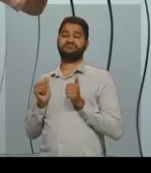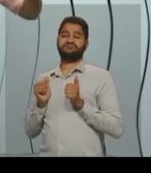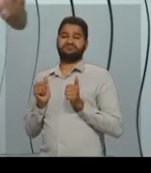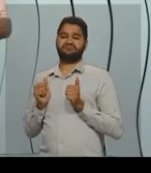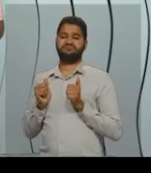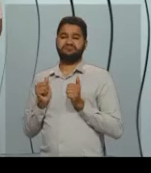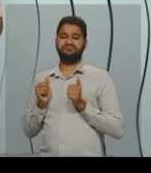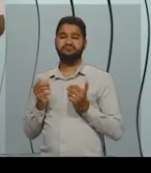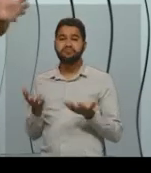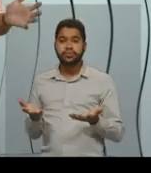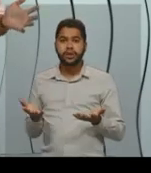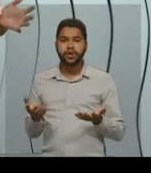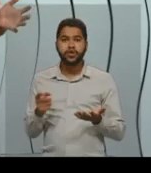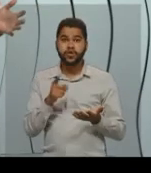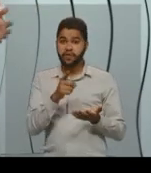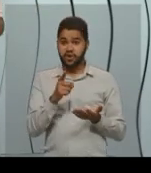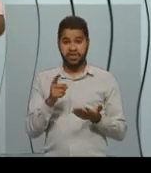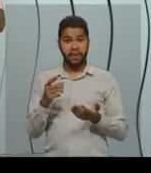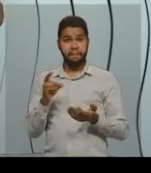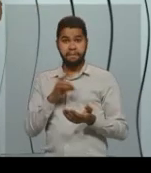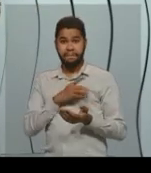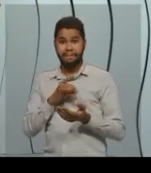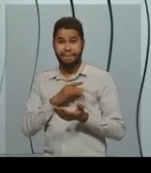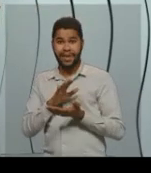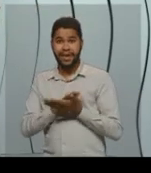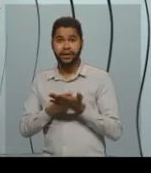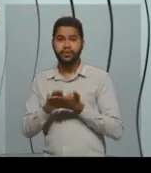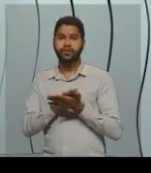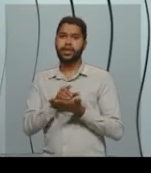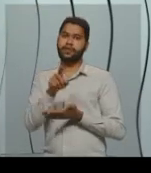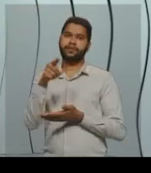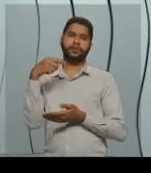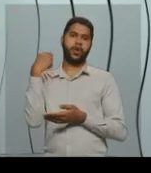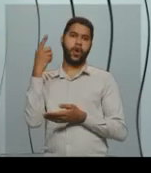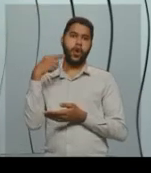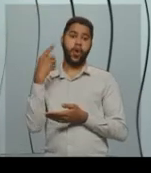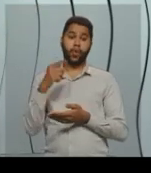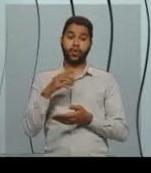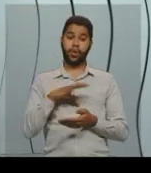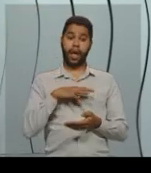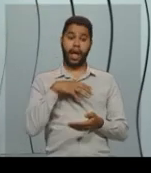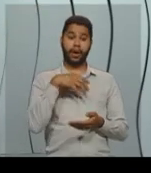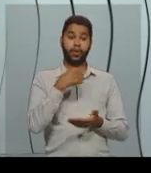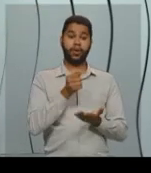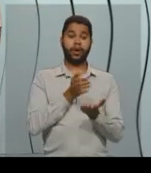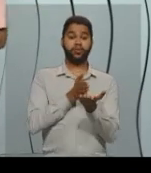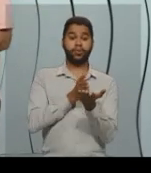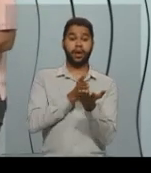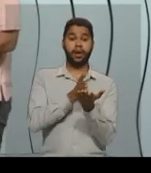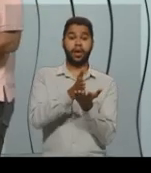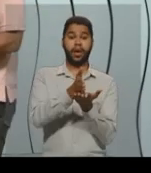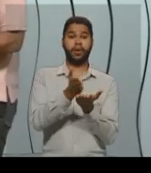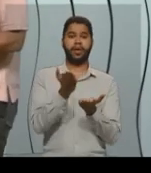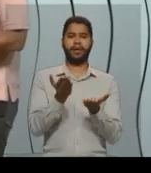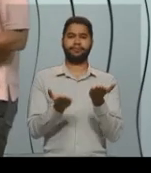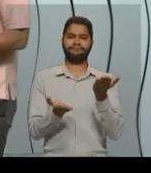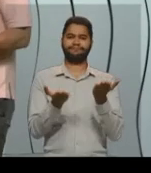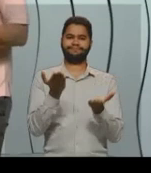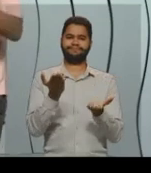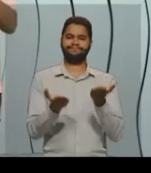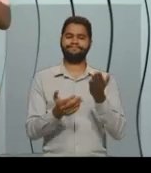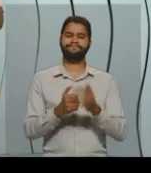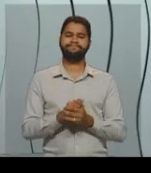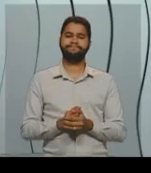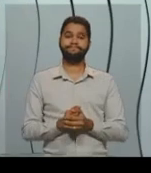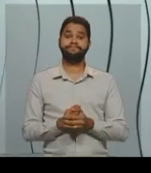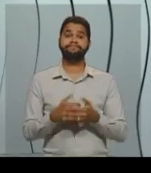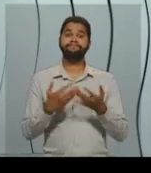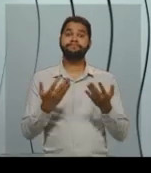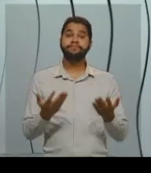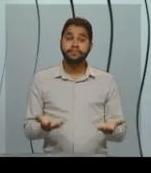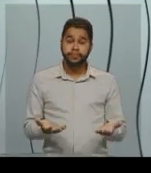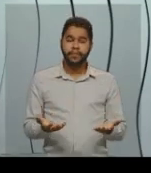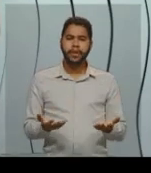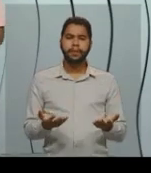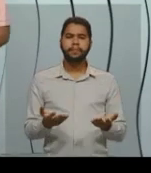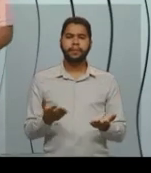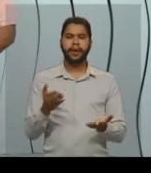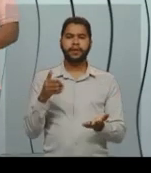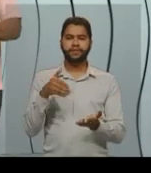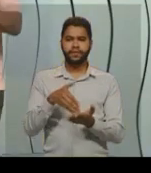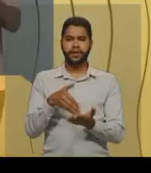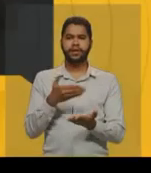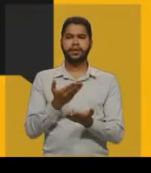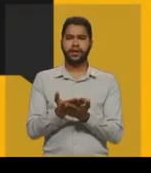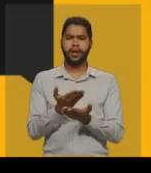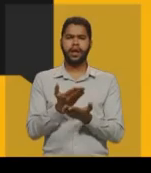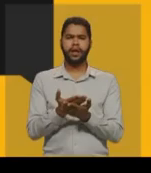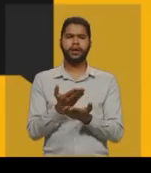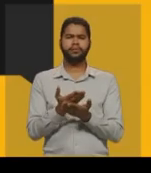a insanidade. Se você não tem medo de nada, você é um louco. A coragem é uma virtude porque ela é um meio termo. E aí, para Aristóteles, para a gente finalizar essa